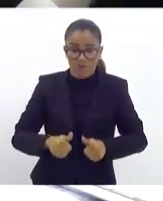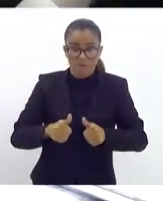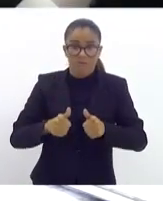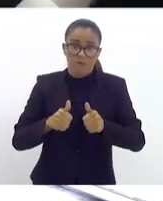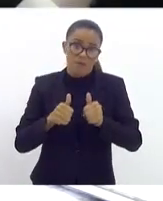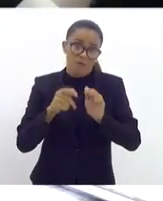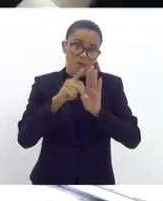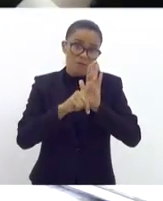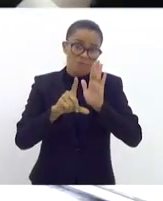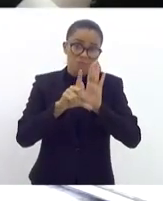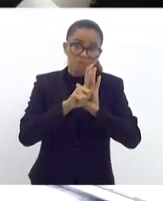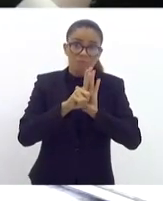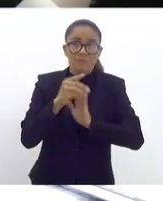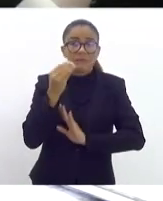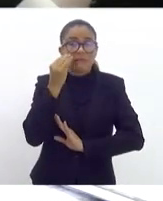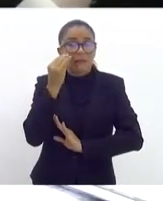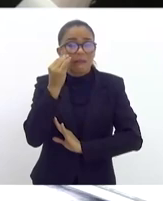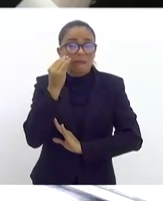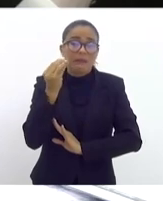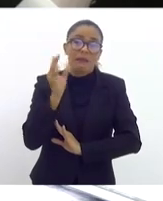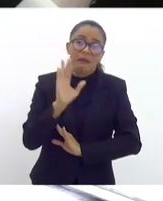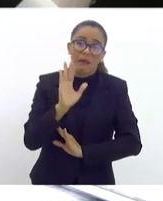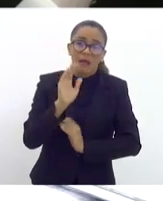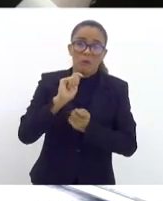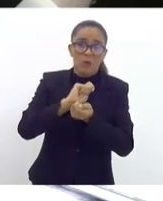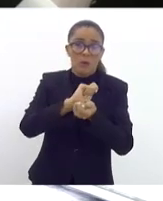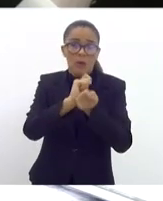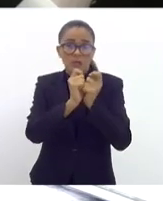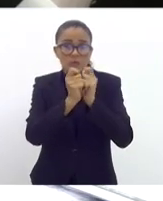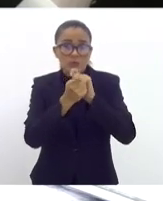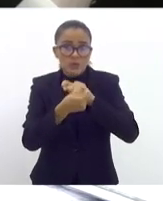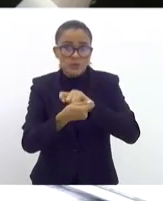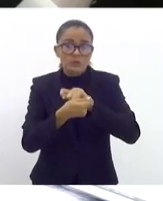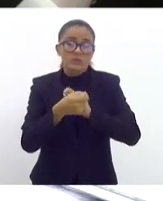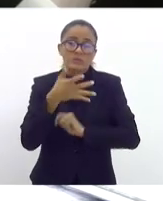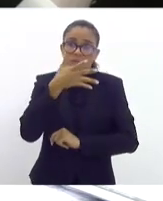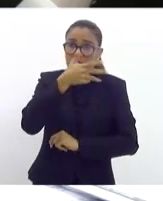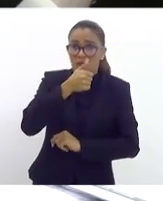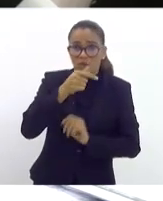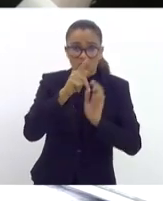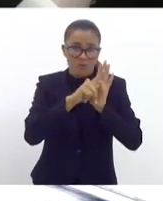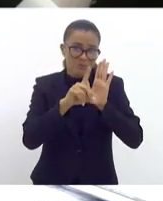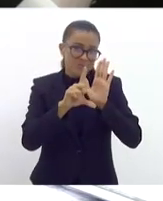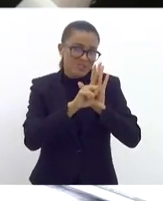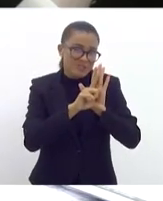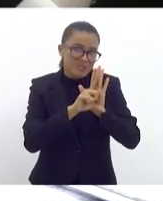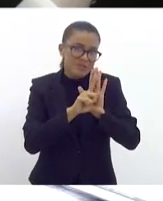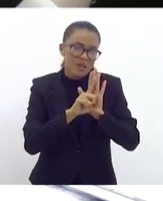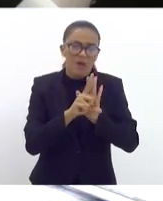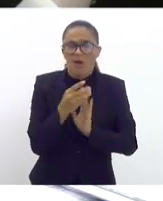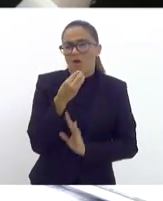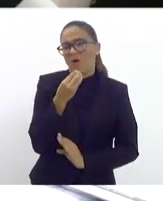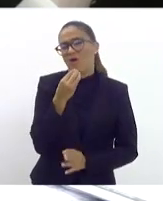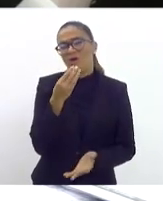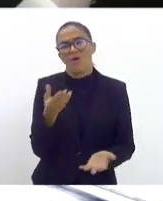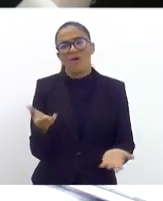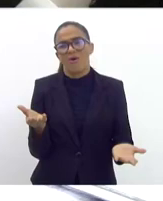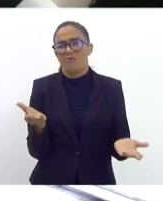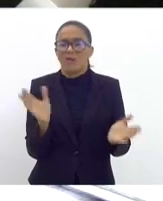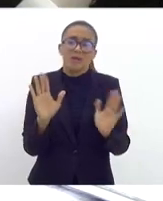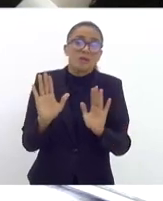uma sustentação uma uma tentativa de salvar o projeto sem dúvida você nem você tem